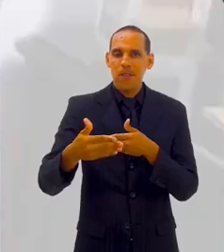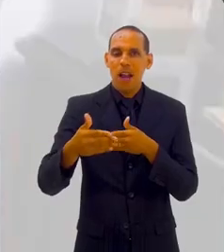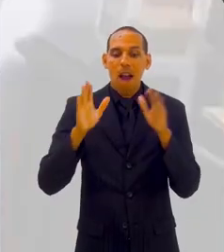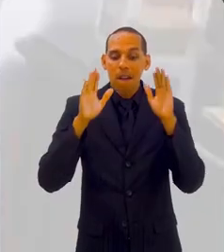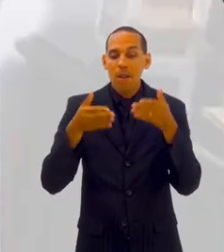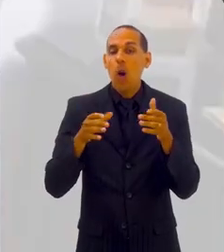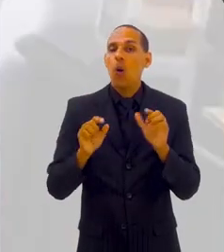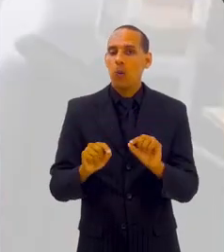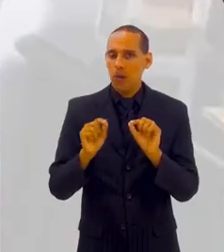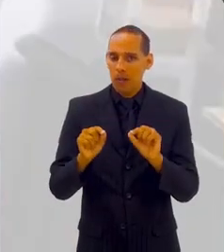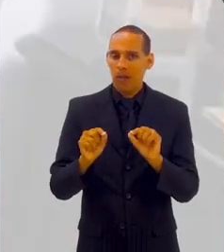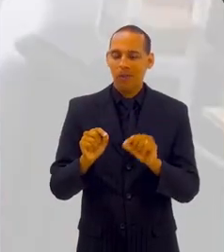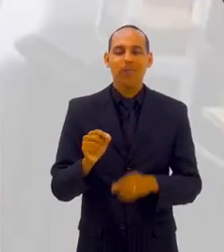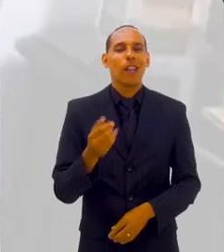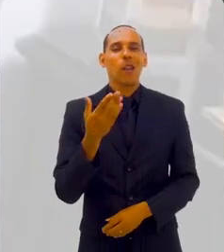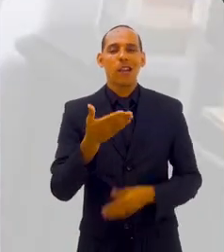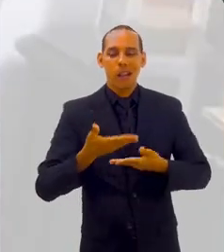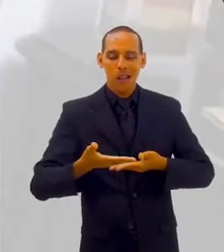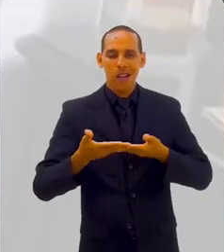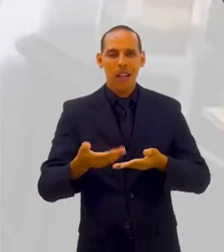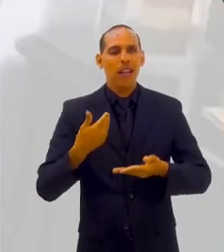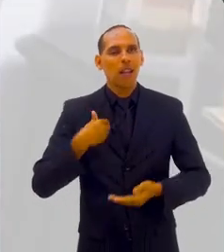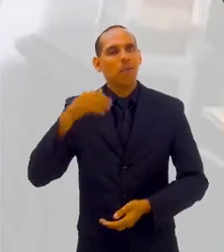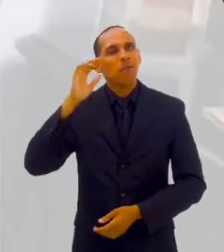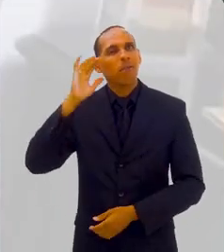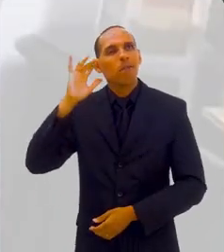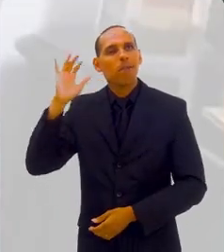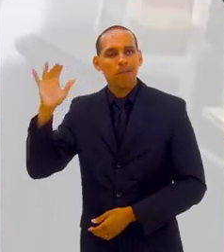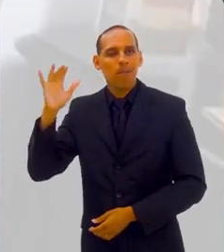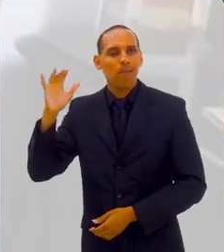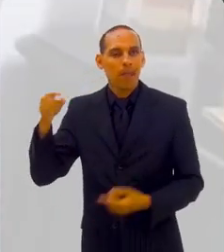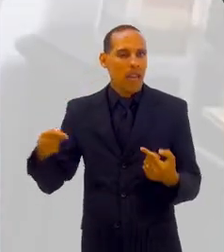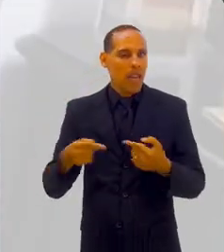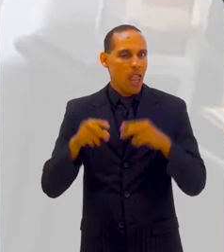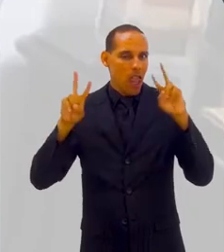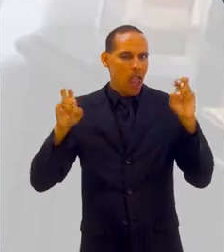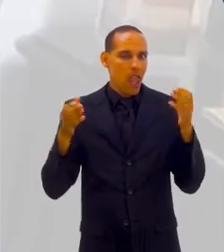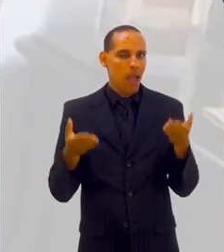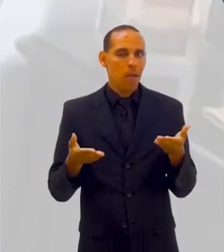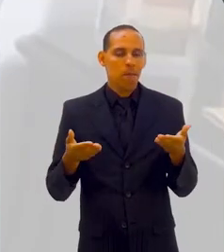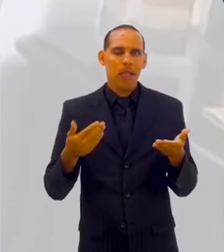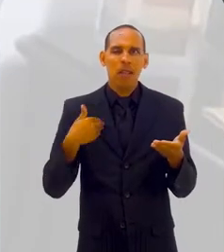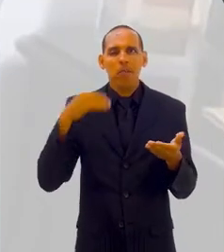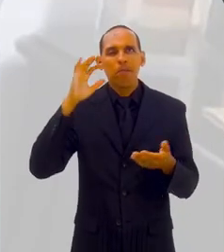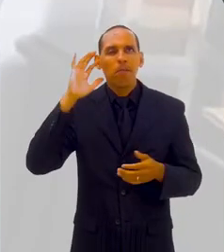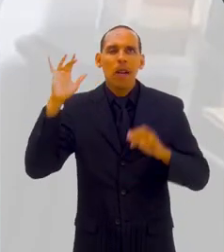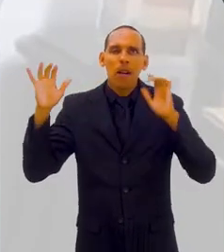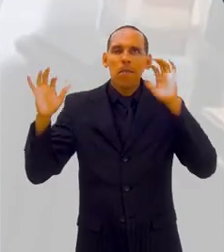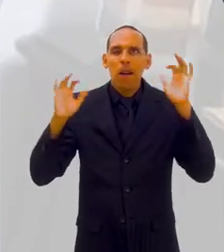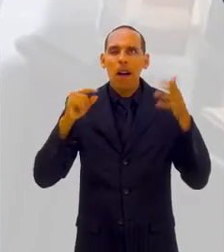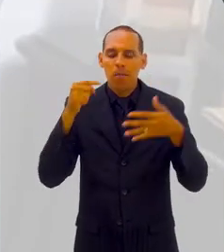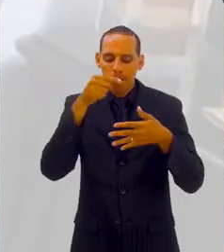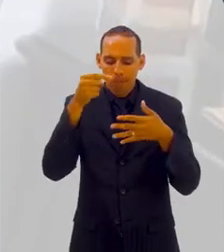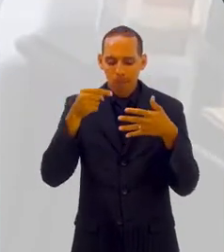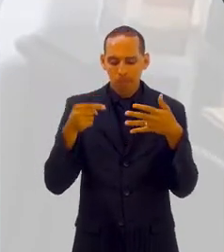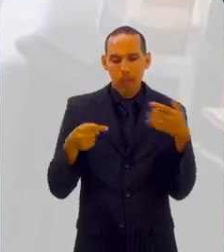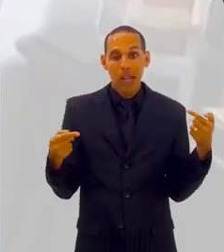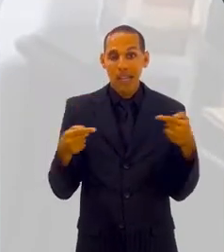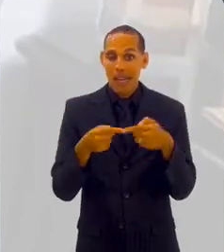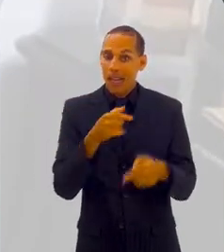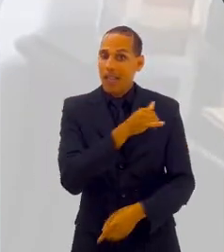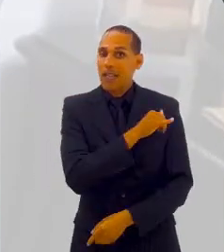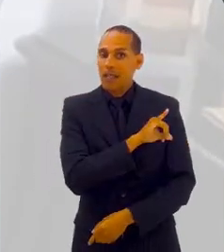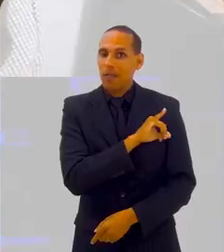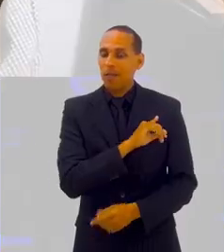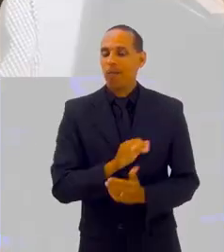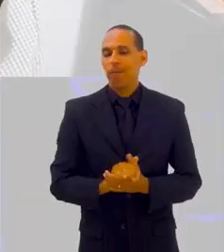Olha, desde que você me convidou, eu fiz uma reflexão sobre esse tema. Eu considerei as condições específicas do